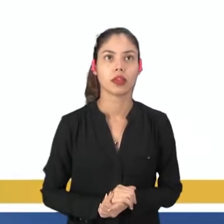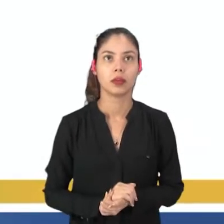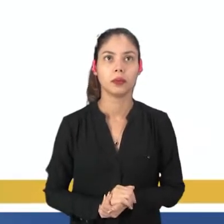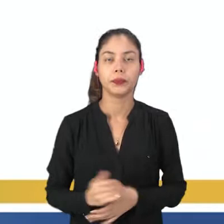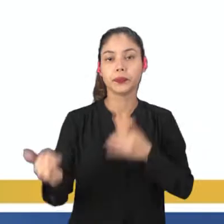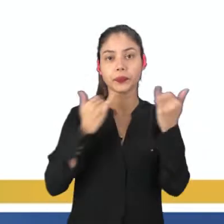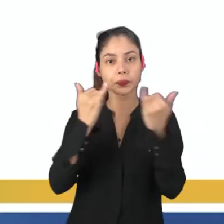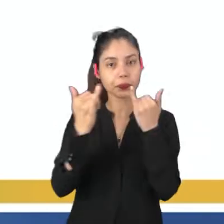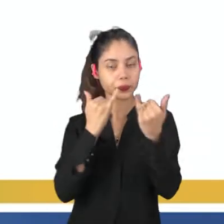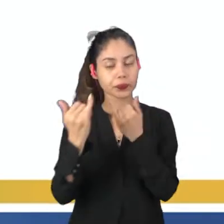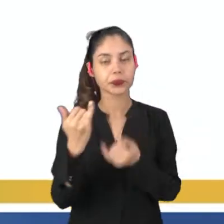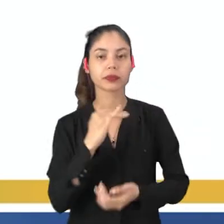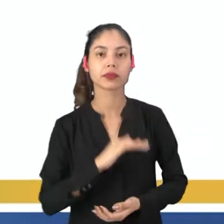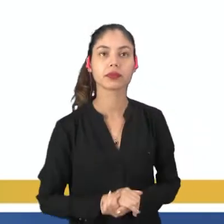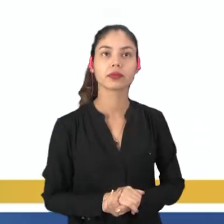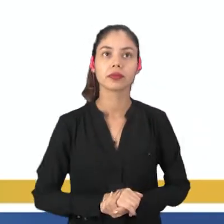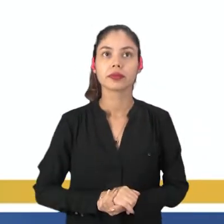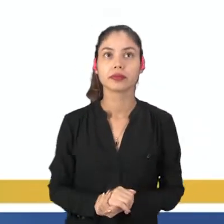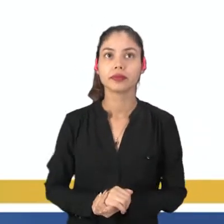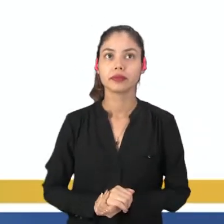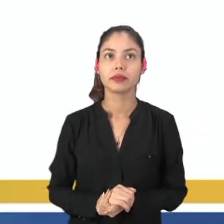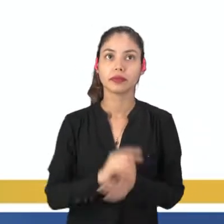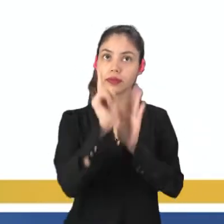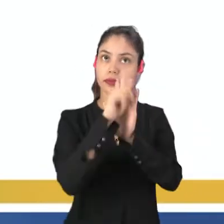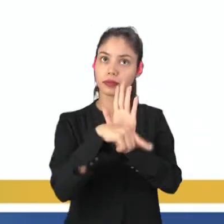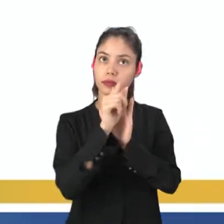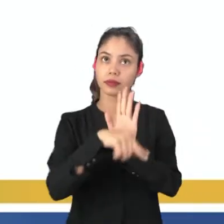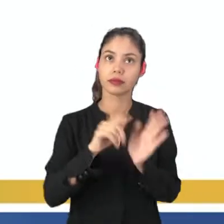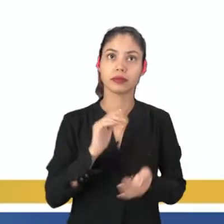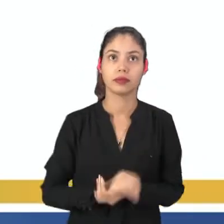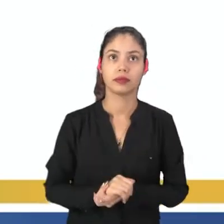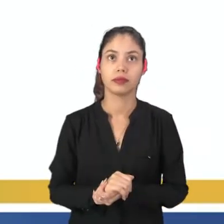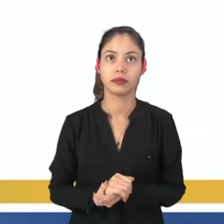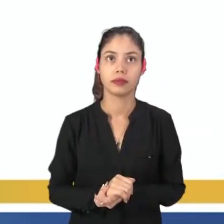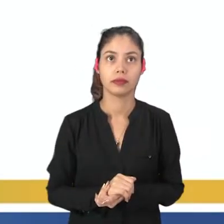O anúncio publicitário é um gênero